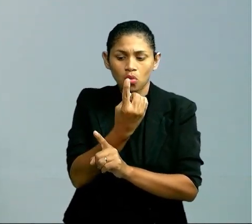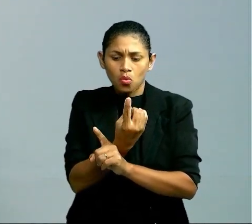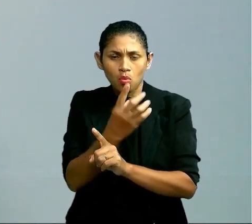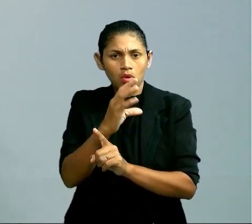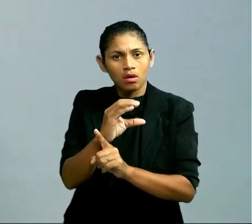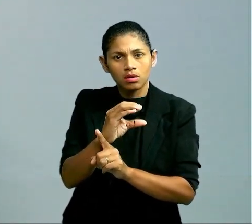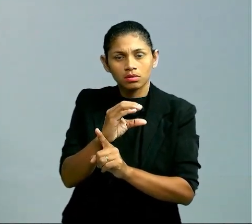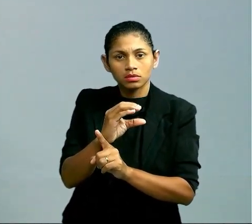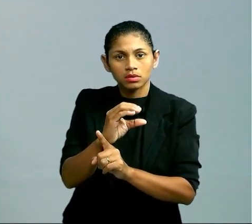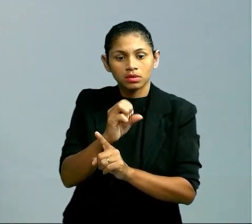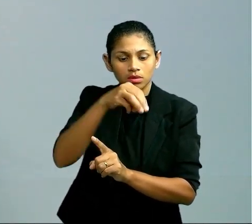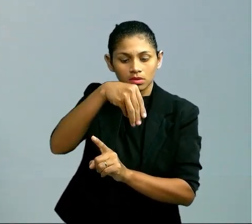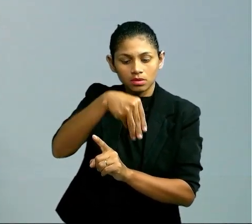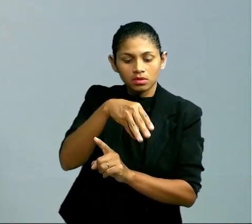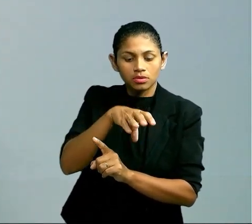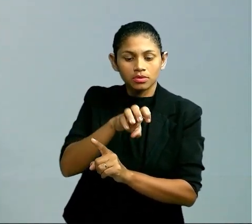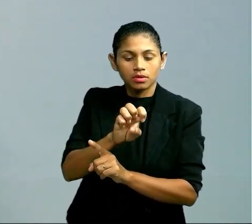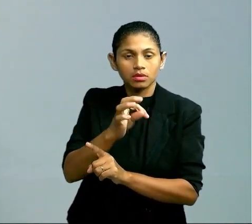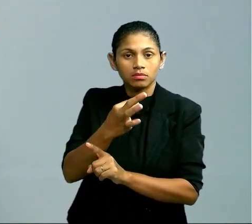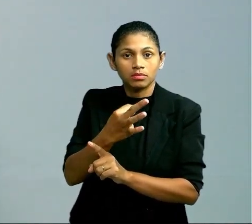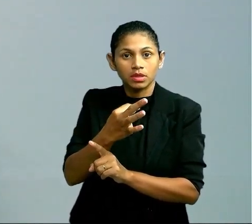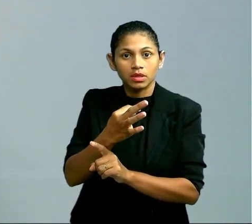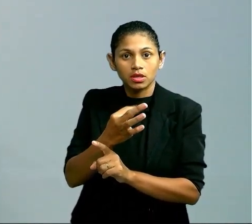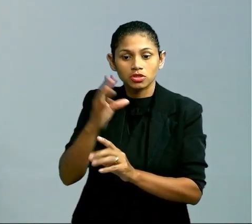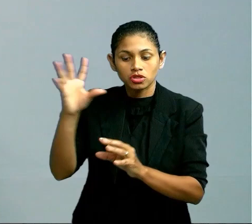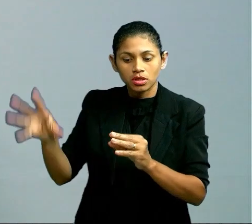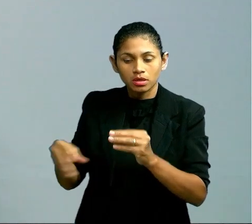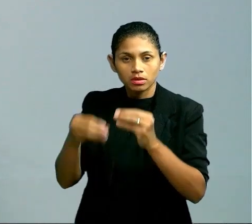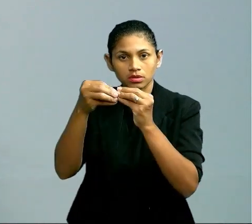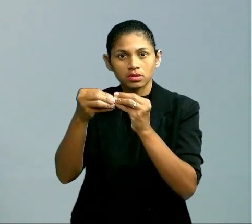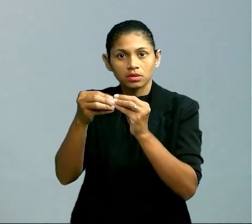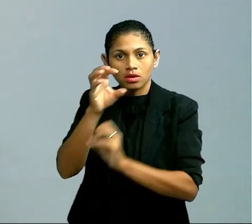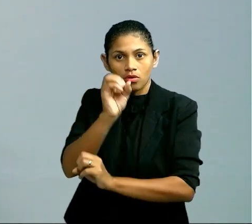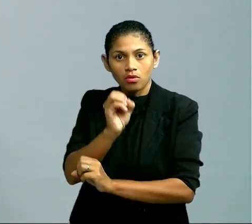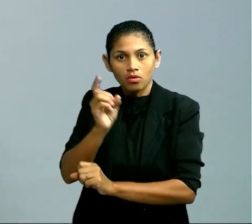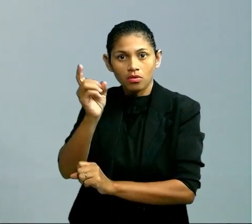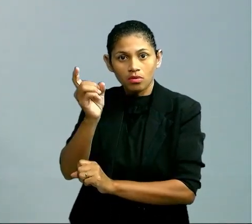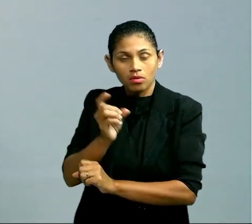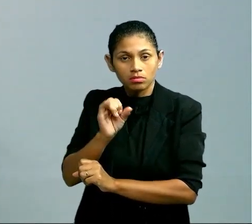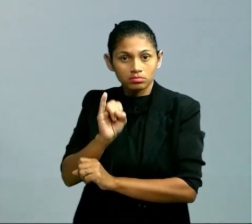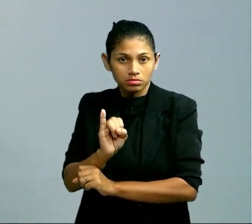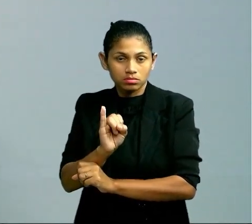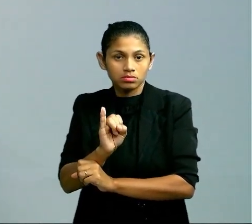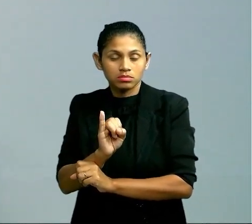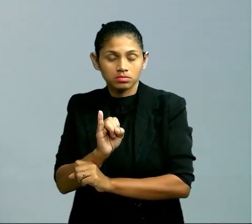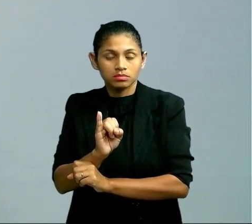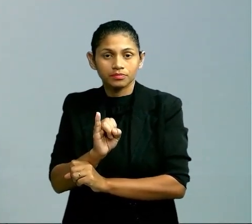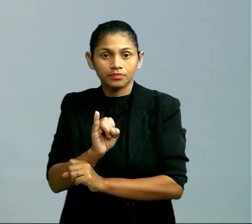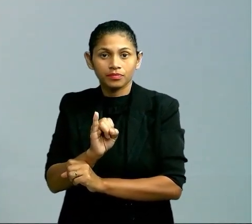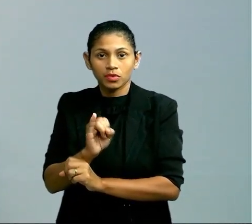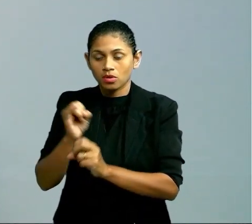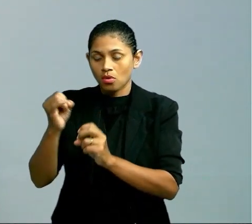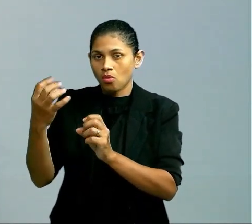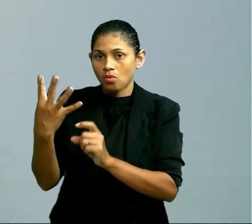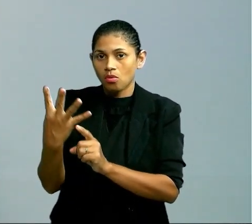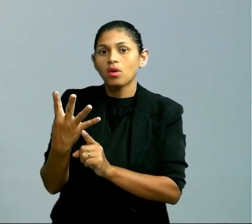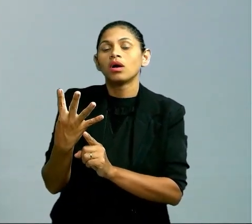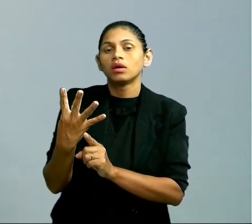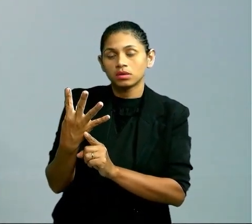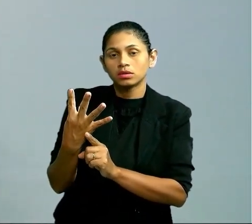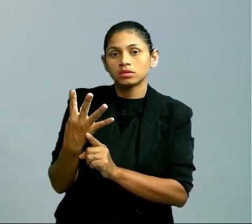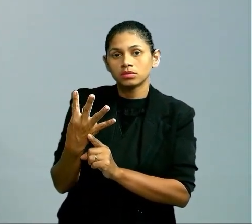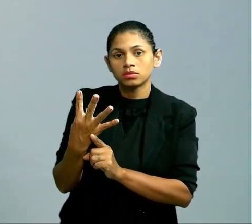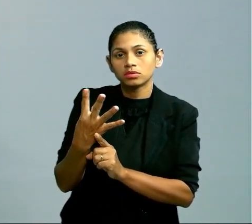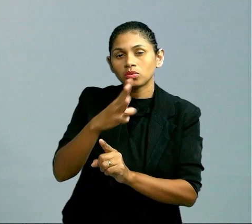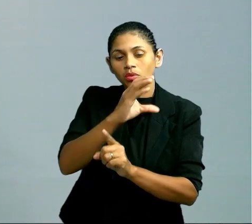met e acrescentar o sufixo ox. Então, nós vamos ter um metox. Se eu tenho 4 carbonos, eu vou usar o prefixo